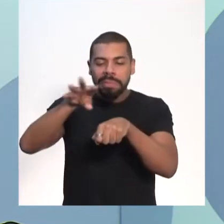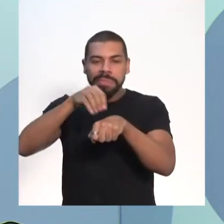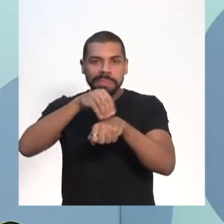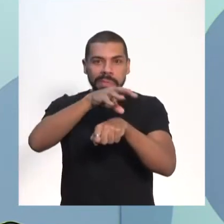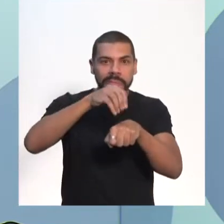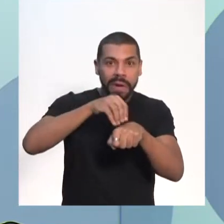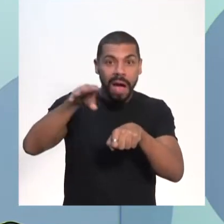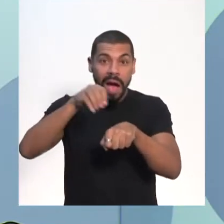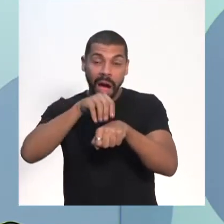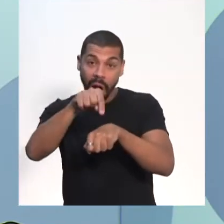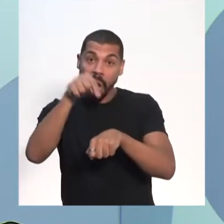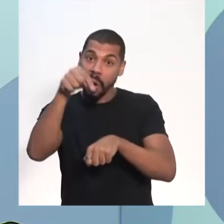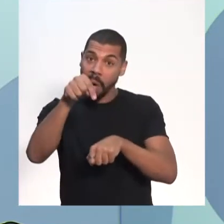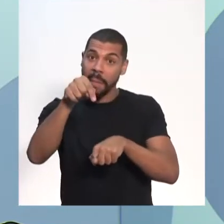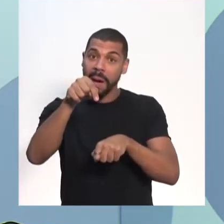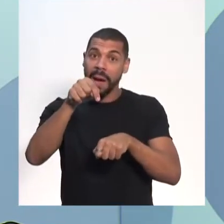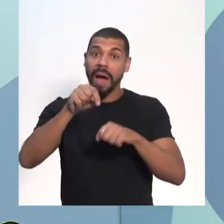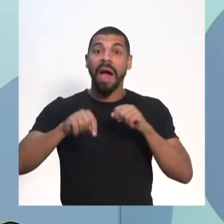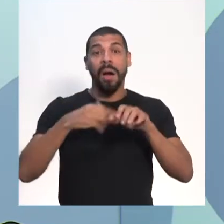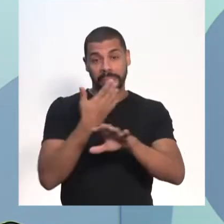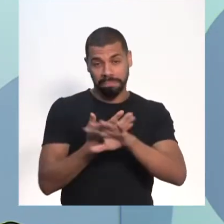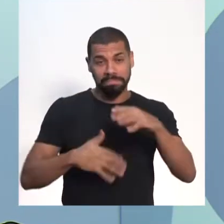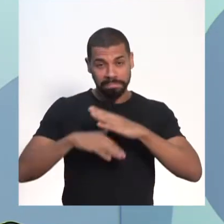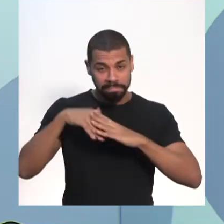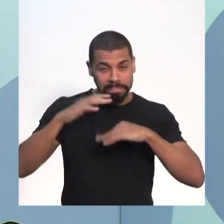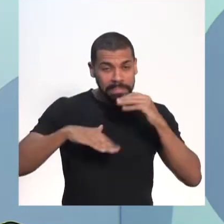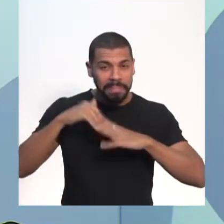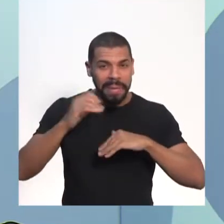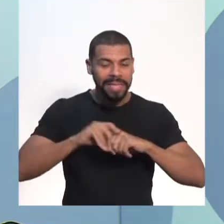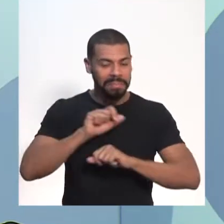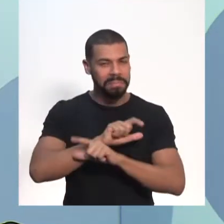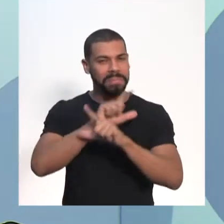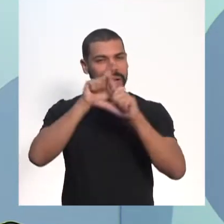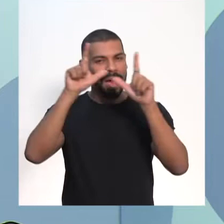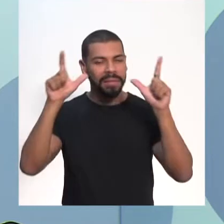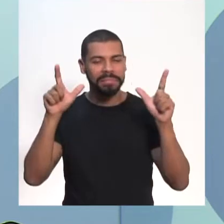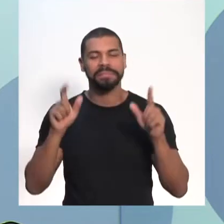É uma habilidade bastante ampla também e que perpassa